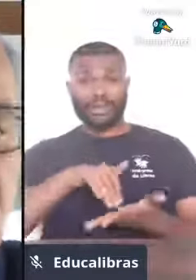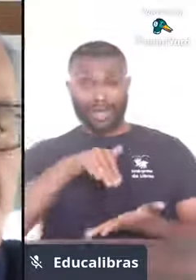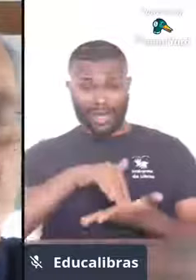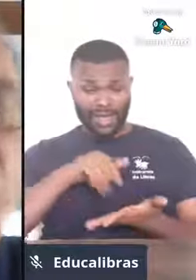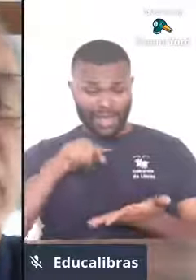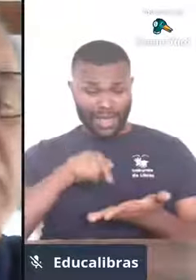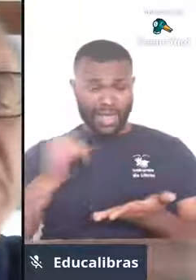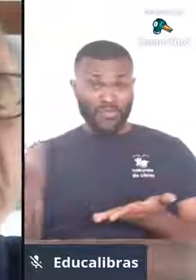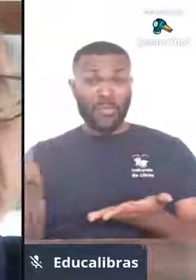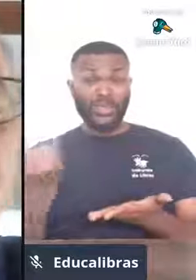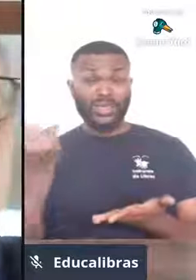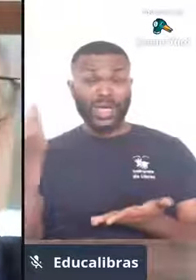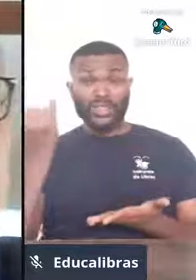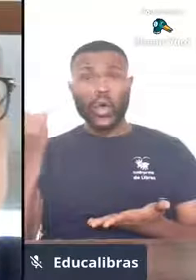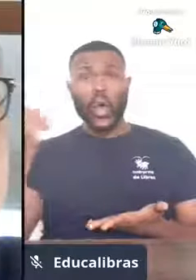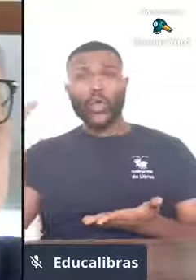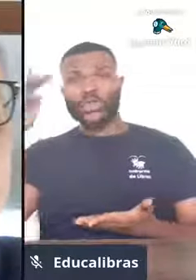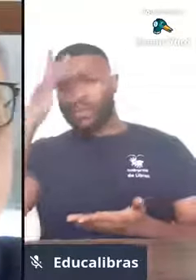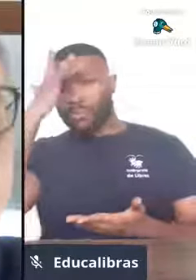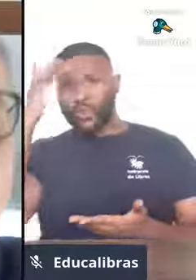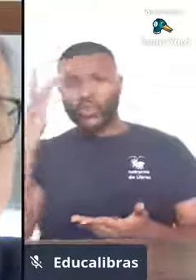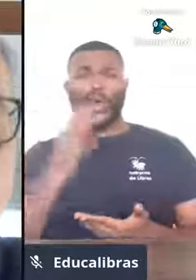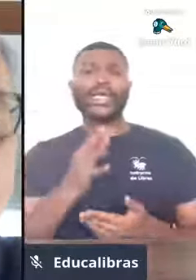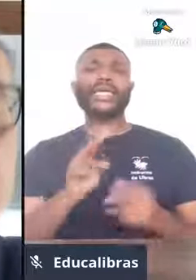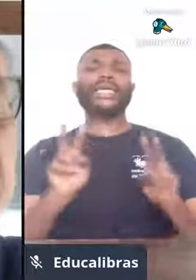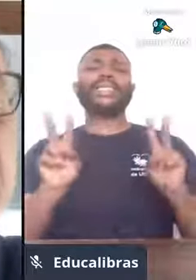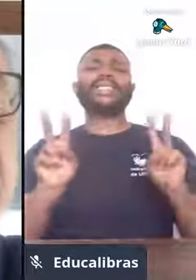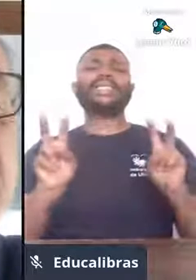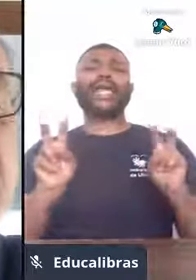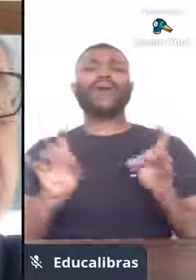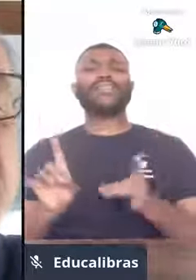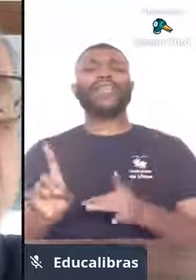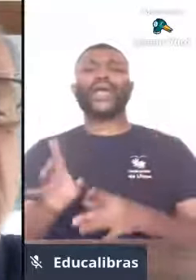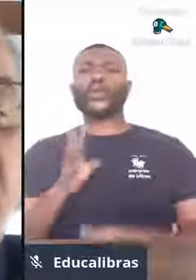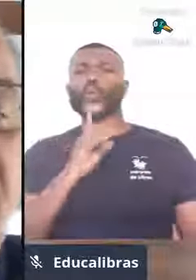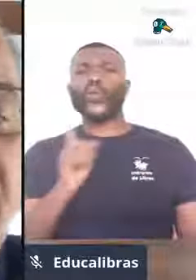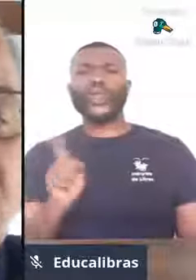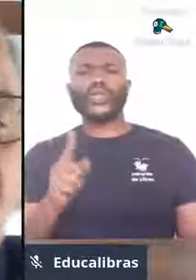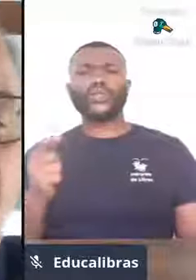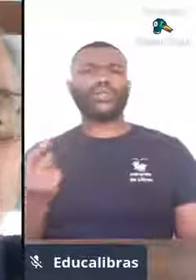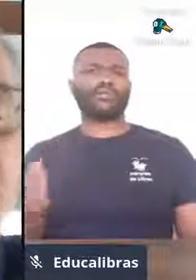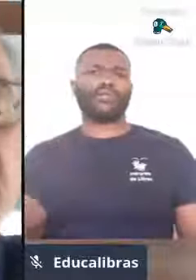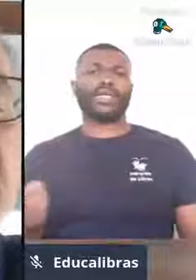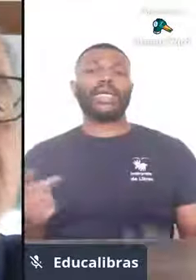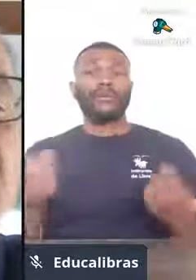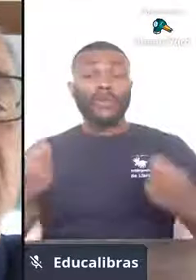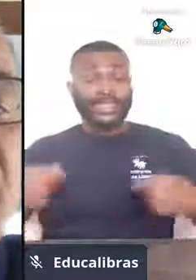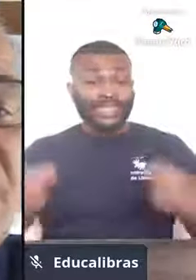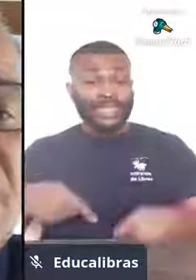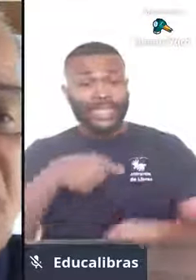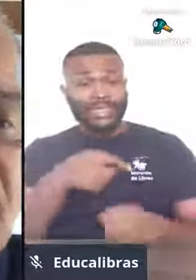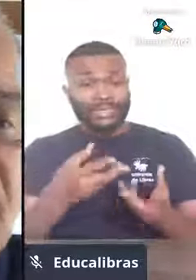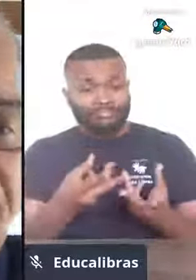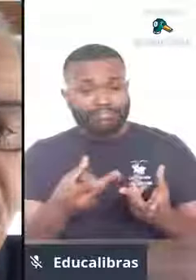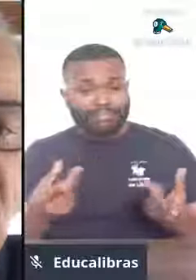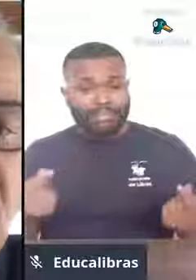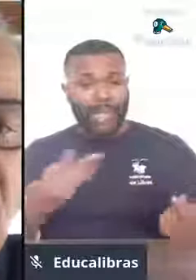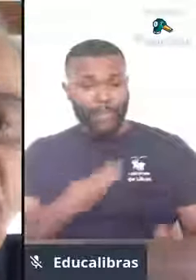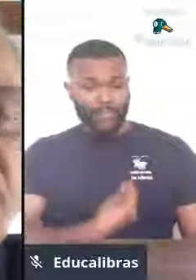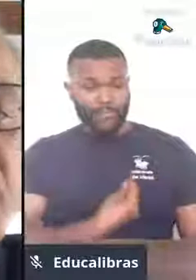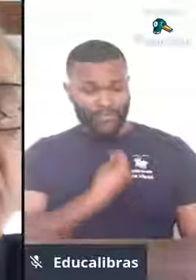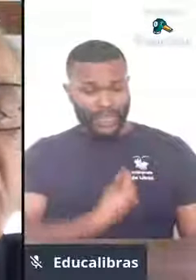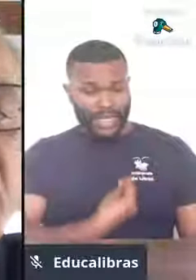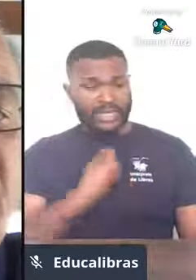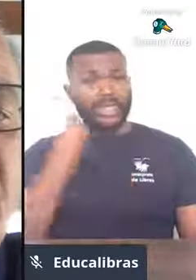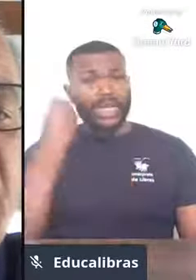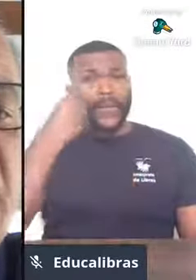loteada. Porque precisa de conhecimento técnico, precisa de sensibilidade, precisa de vivência,